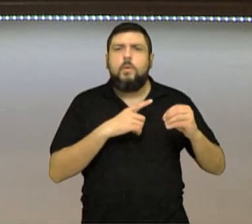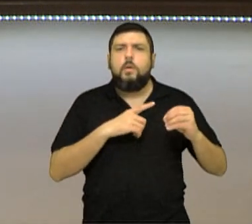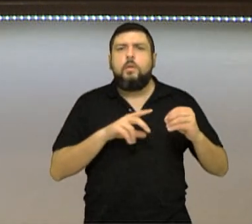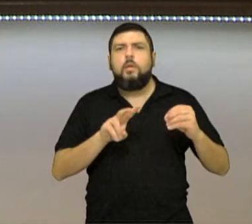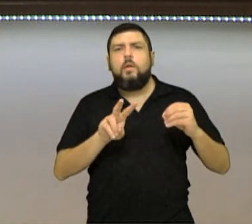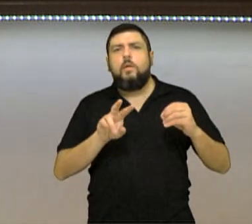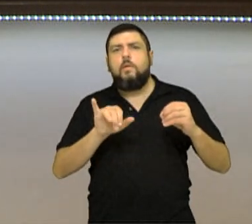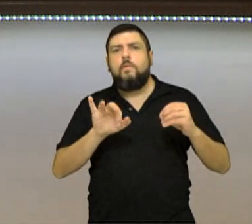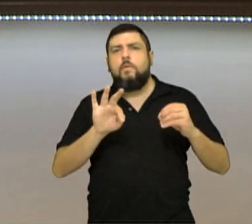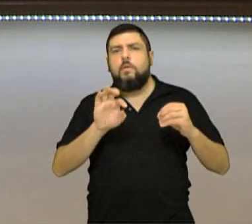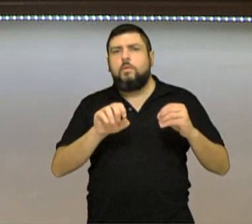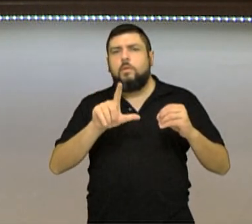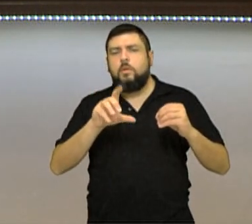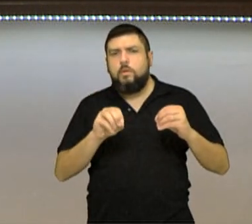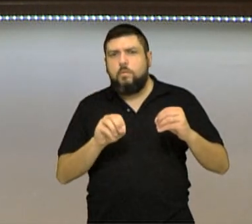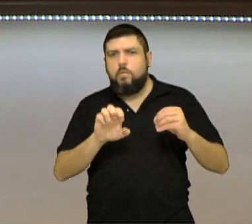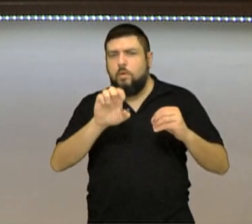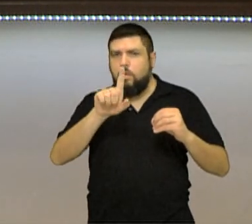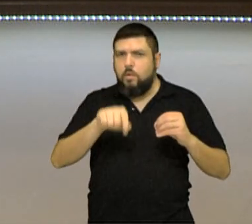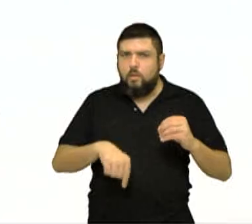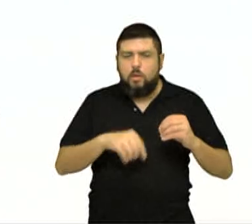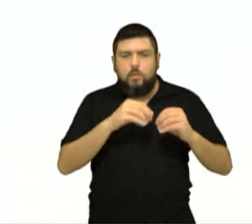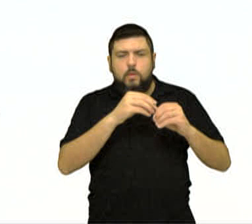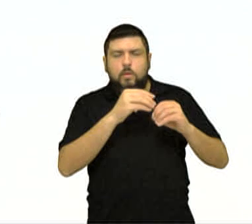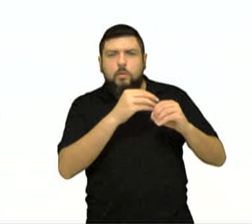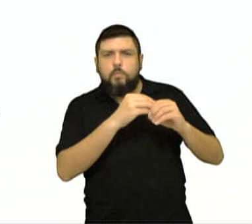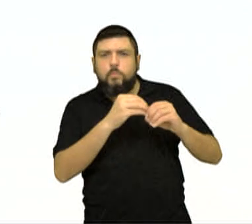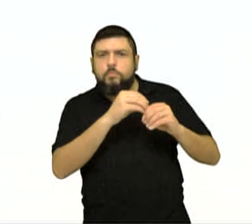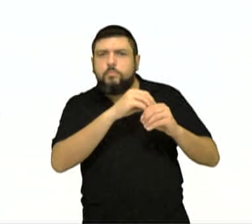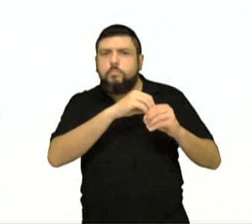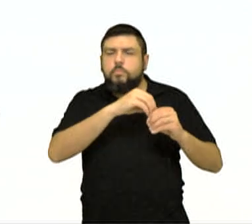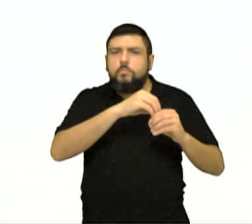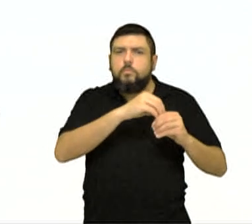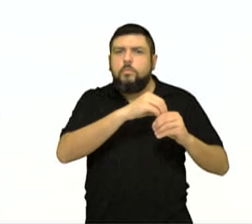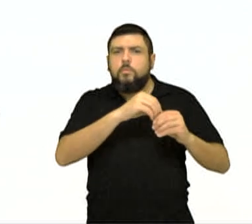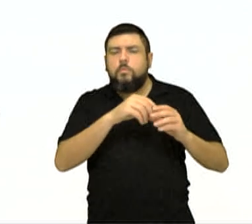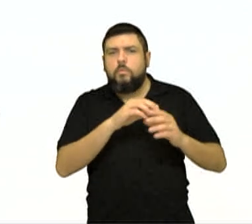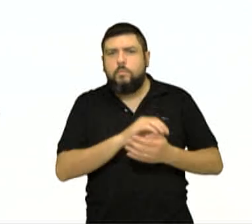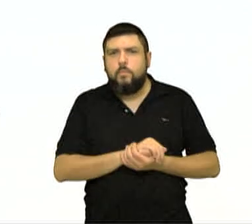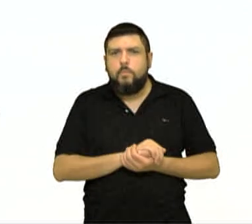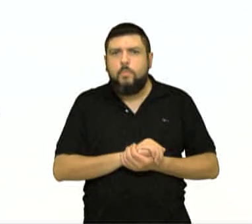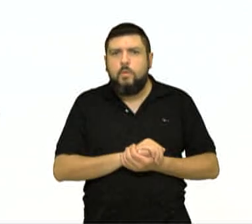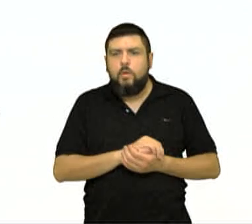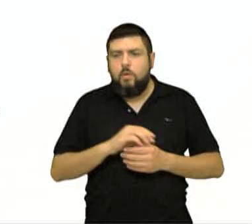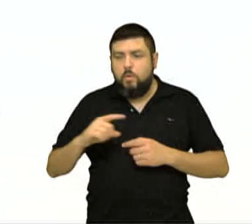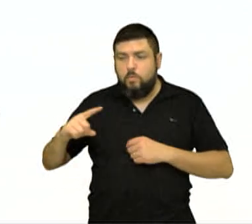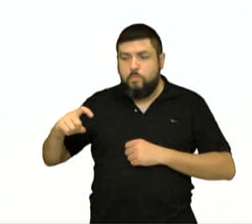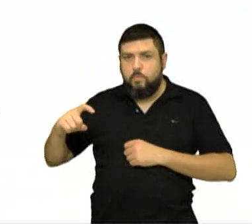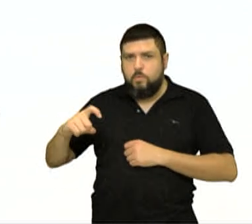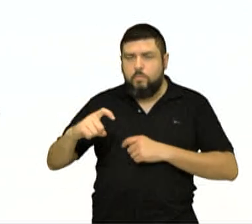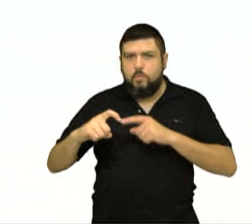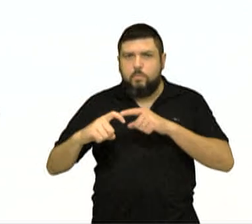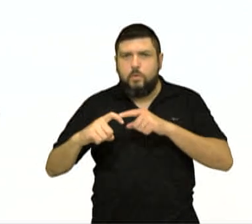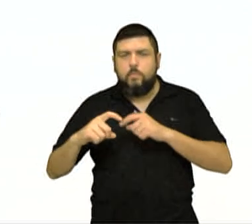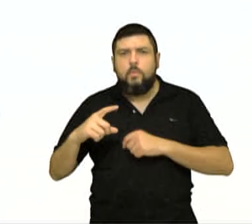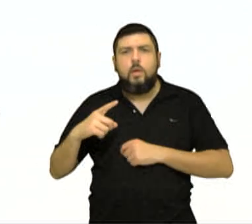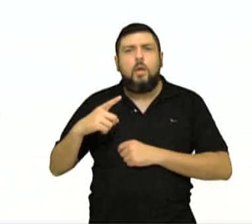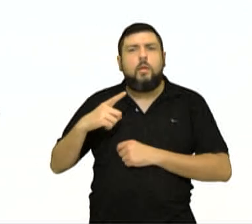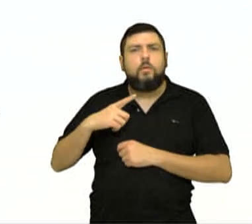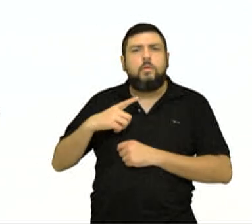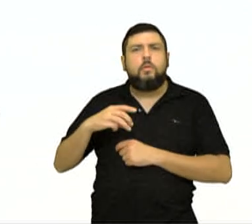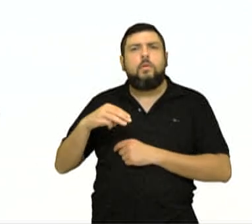substância nutritiva, para nutrir o embrião nos seus primeiros estágios. O espermatozoide, por sua vez, possui muitas mitocôndrias,